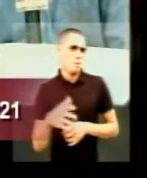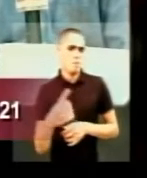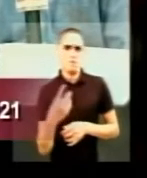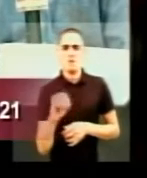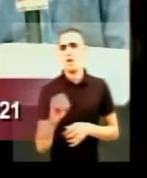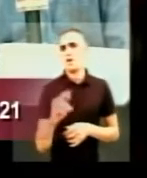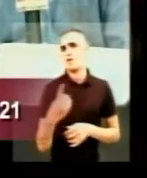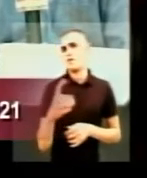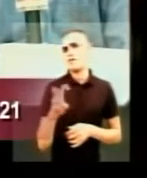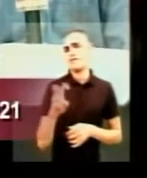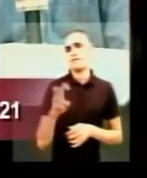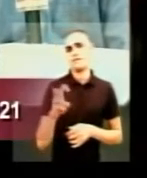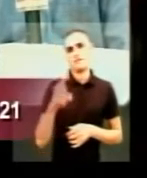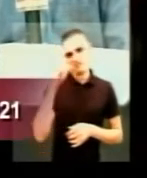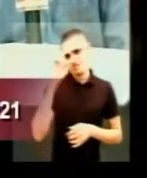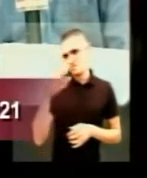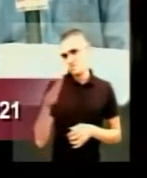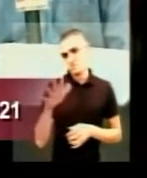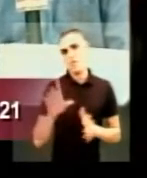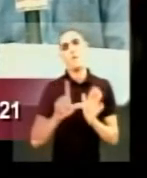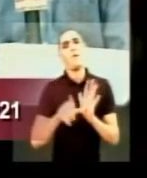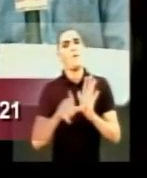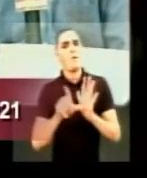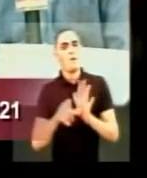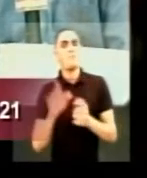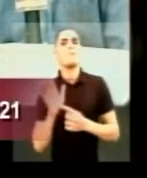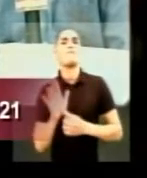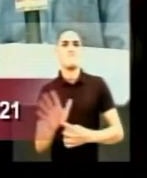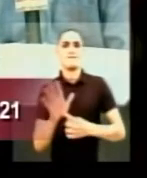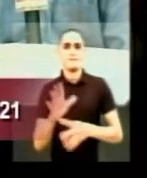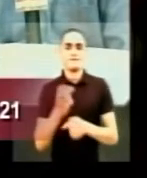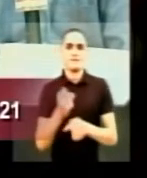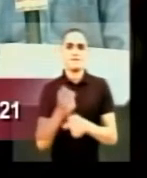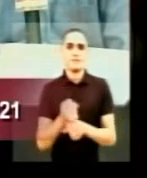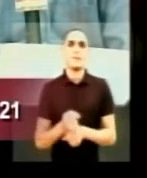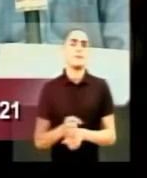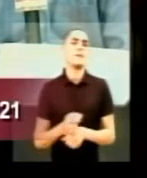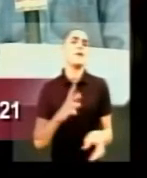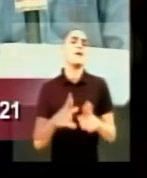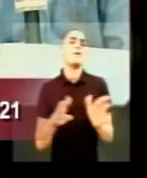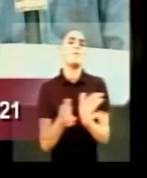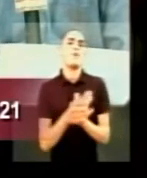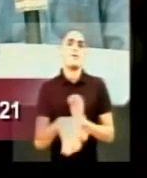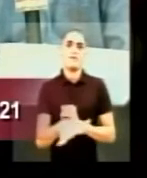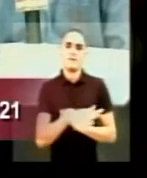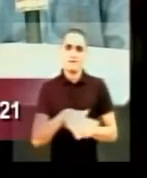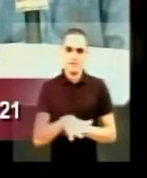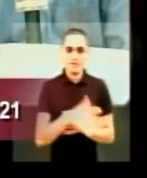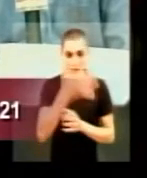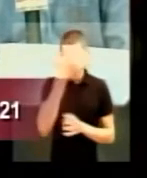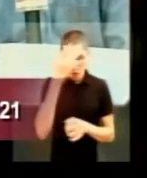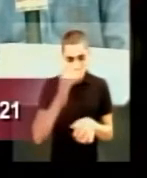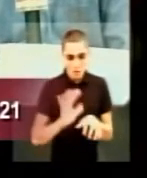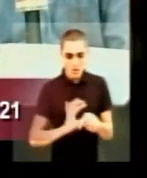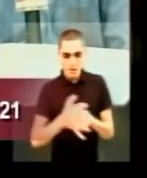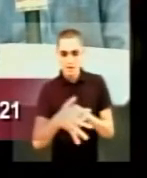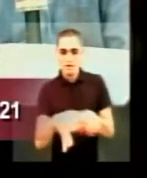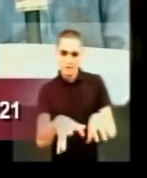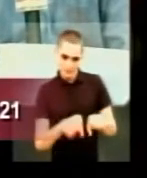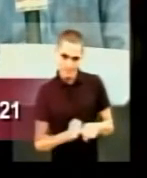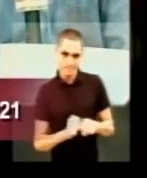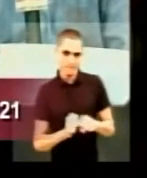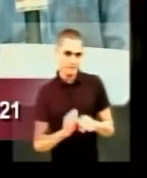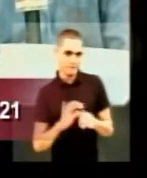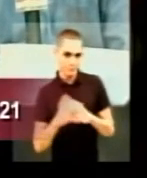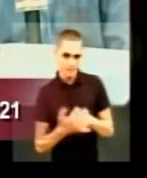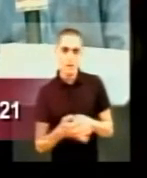15 dias em relação aos casos e em relação à internação, ou seja, é provável que o